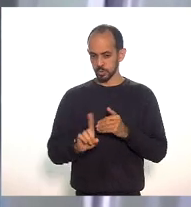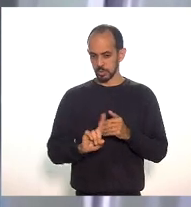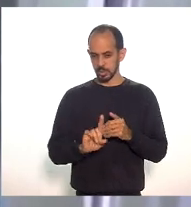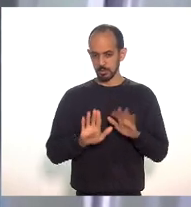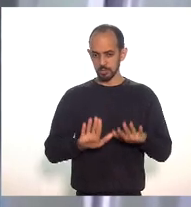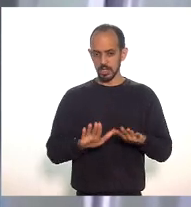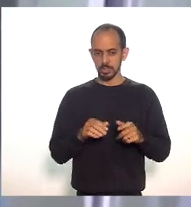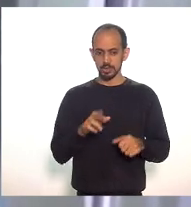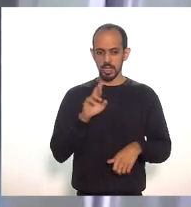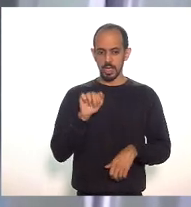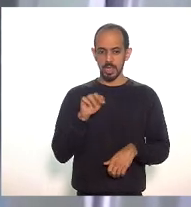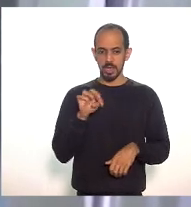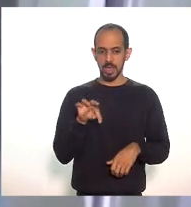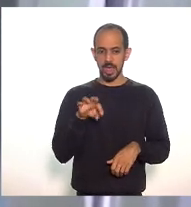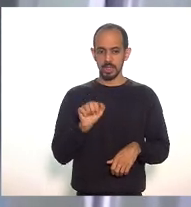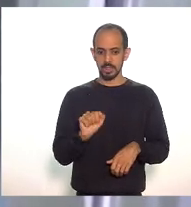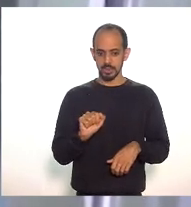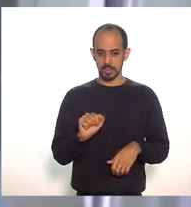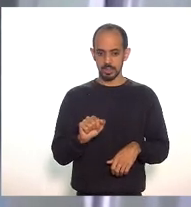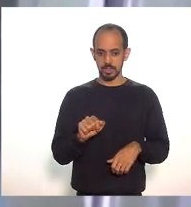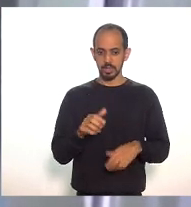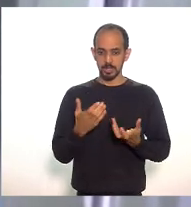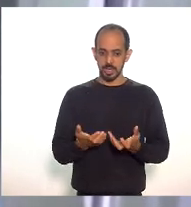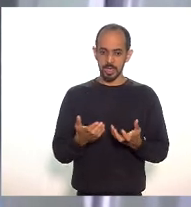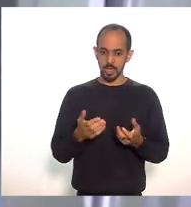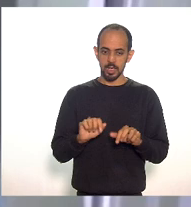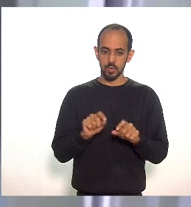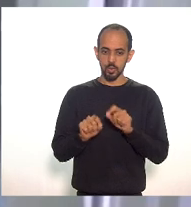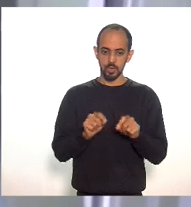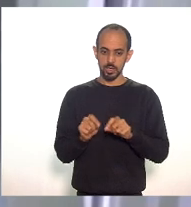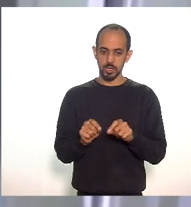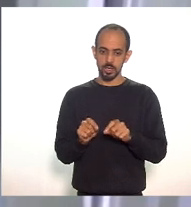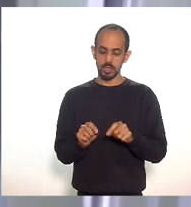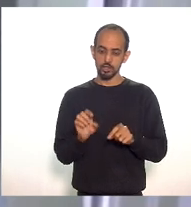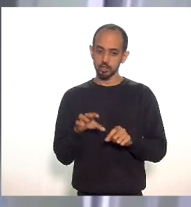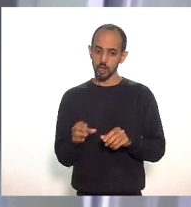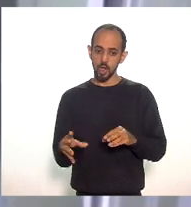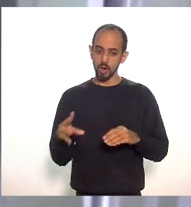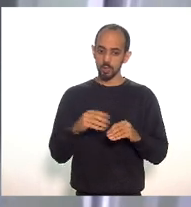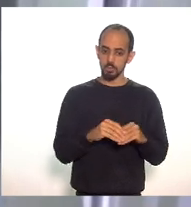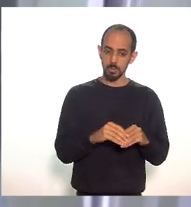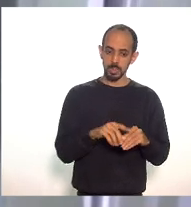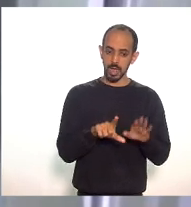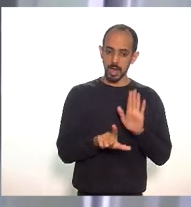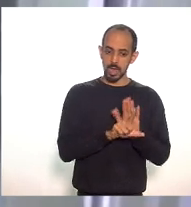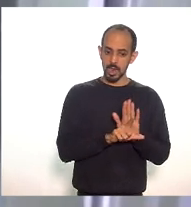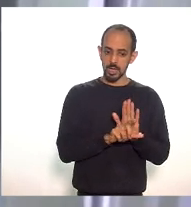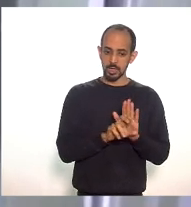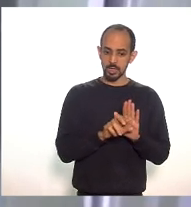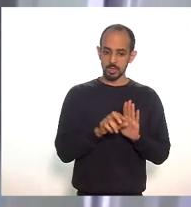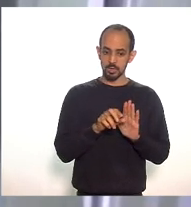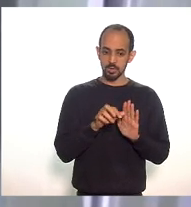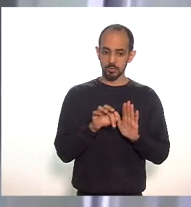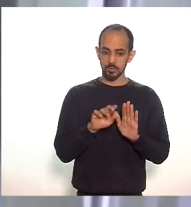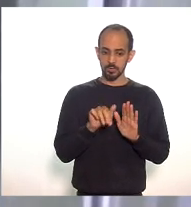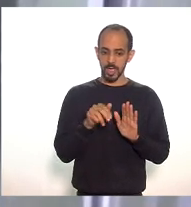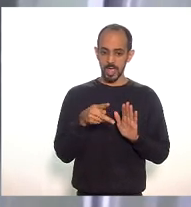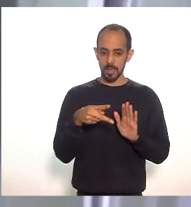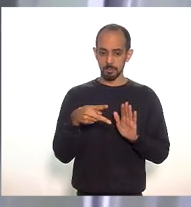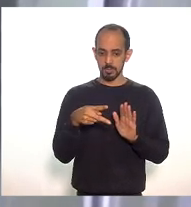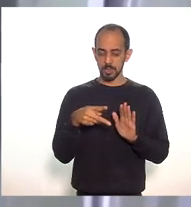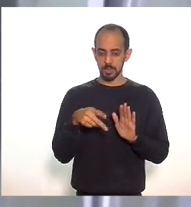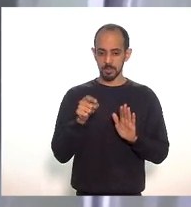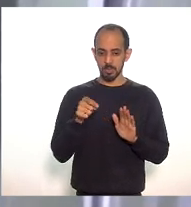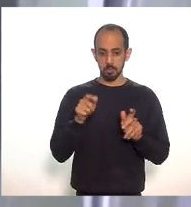embora a deputada Renata esteja pura e simplesmente incluindo na lei do PEC é mais um se uma